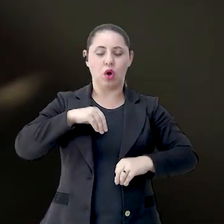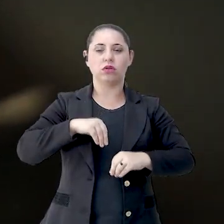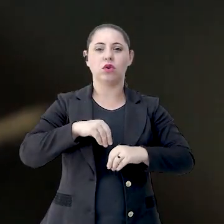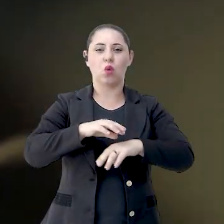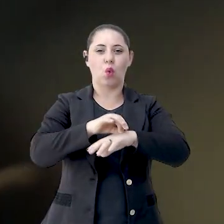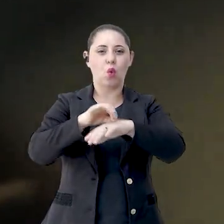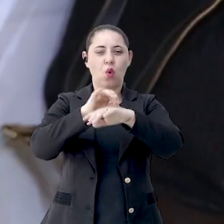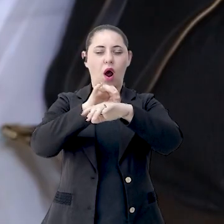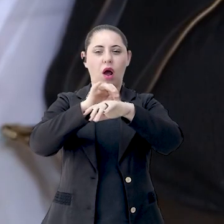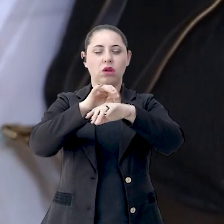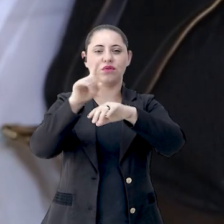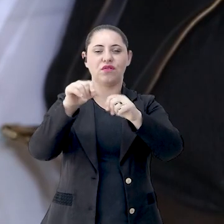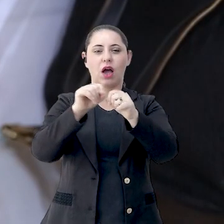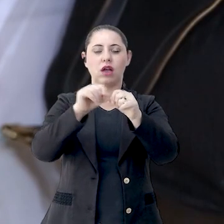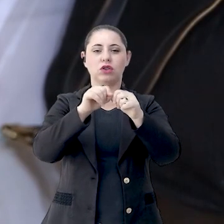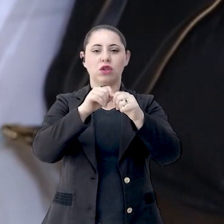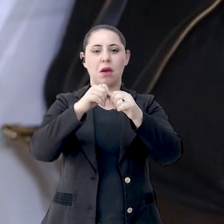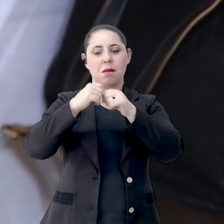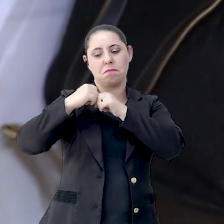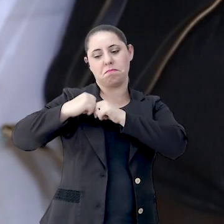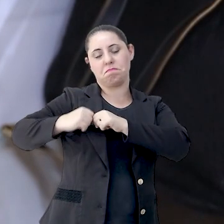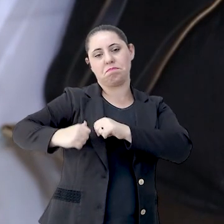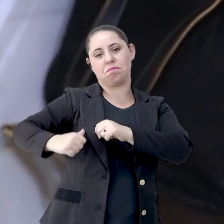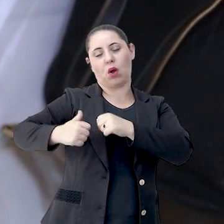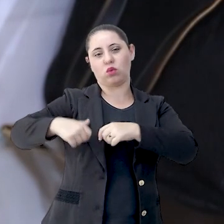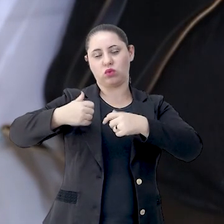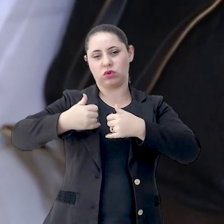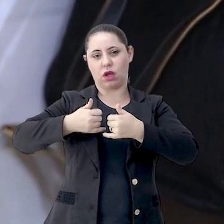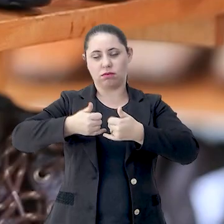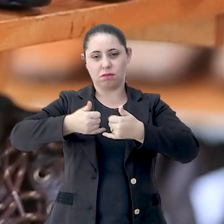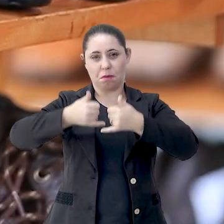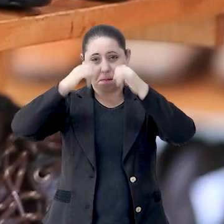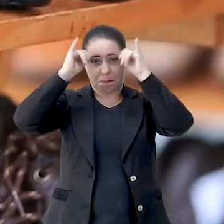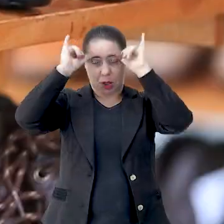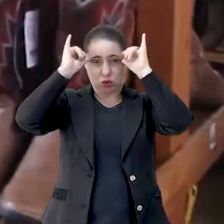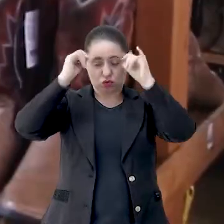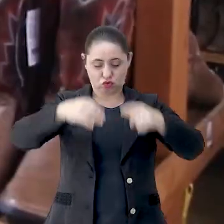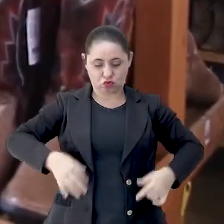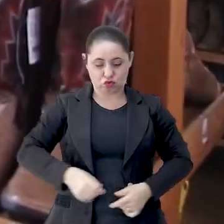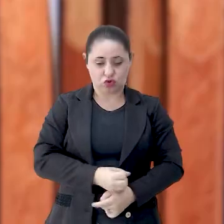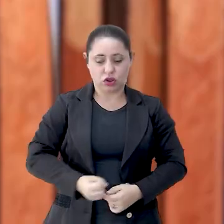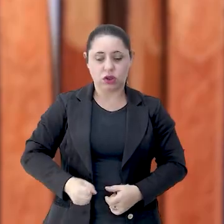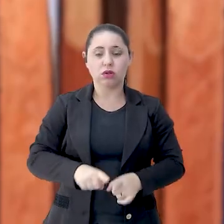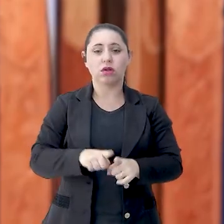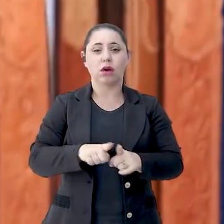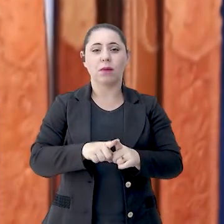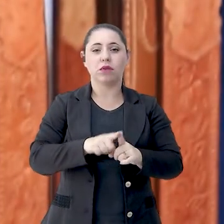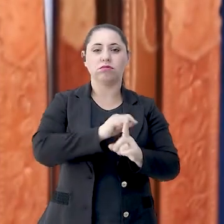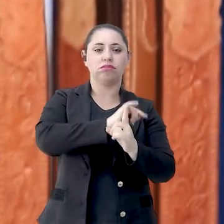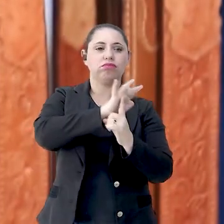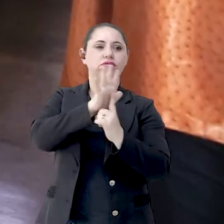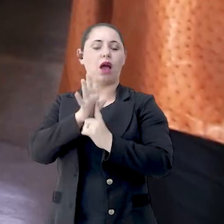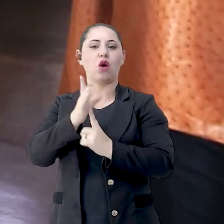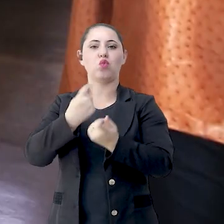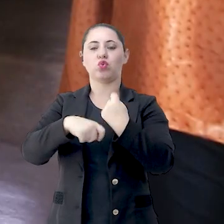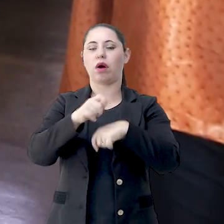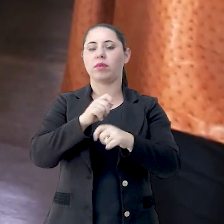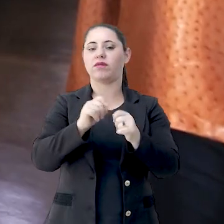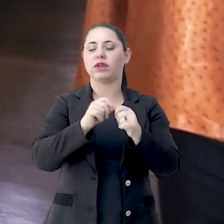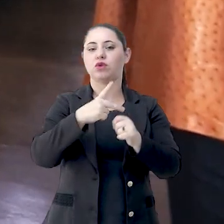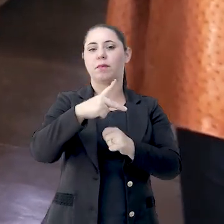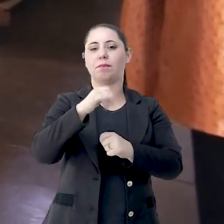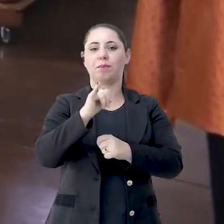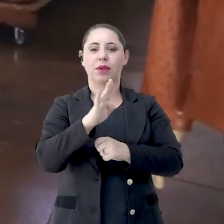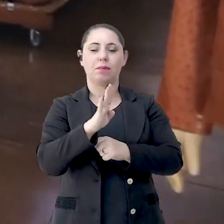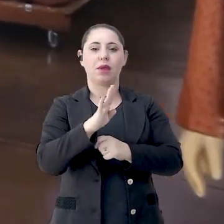bastante nutritiva. Com o couro, são produzidas bolsas, sapatos, botas e cintos. Com todo esse leque